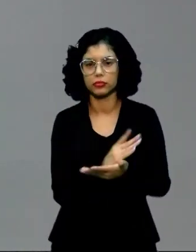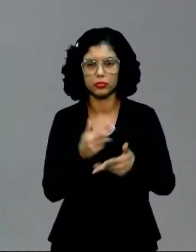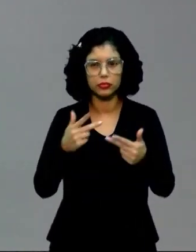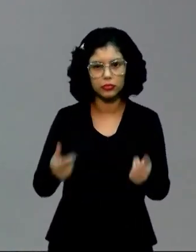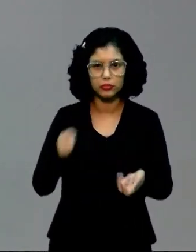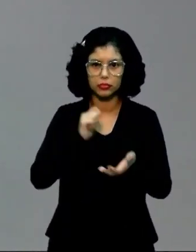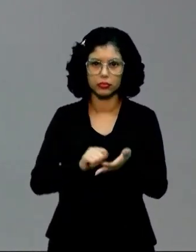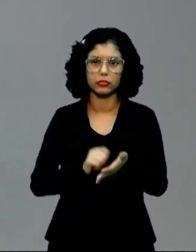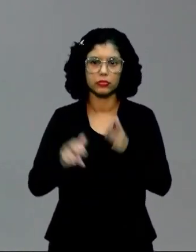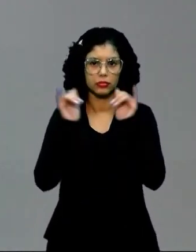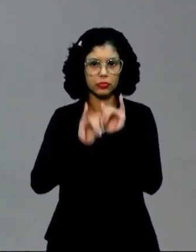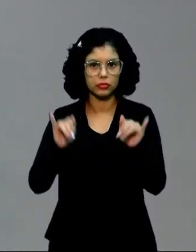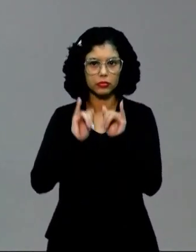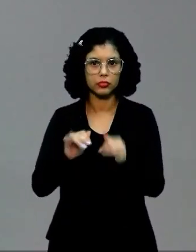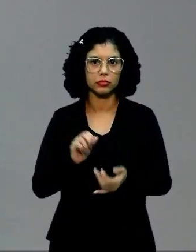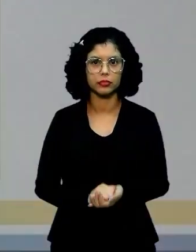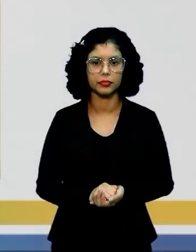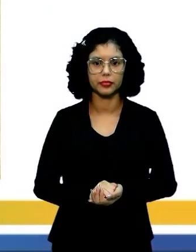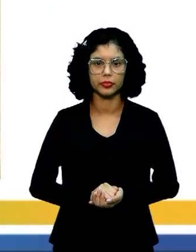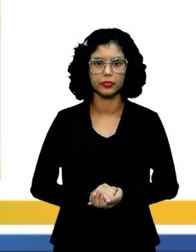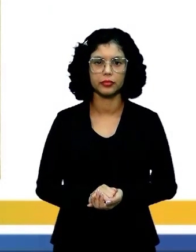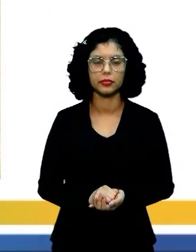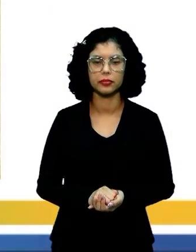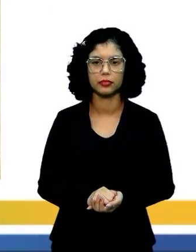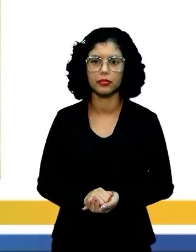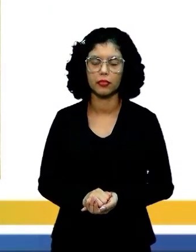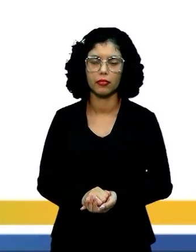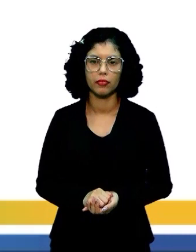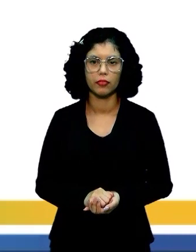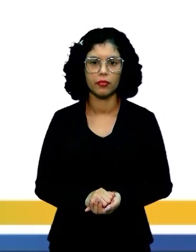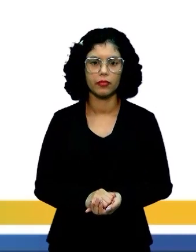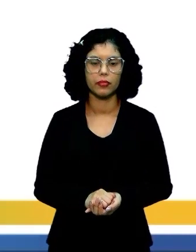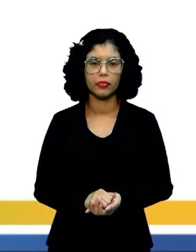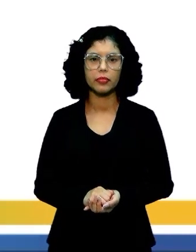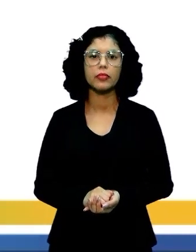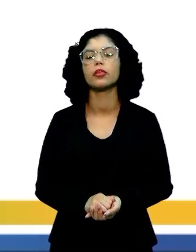algumas informações acerca dele.